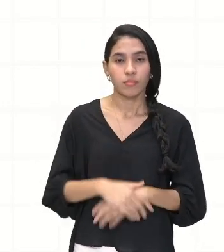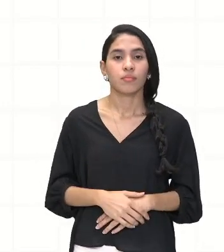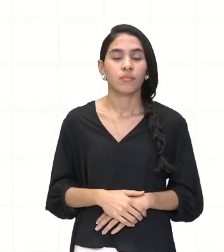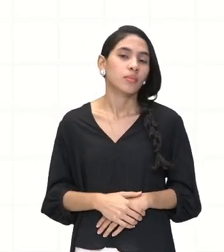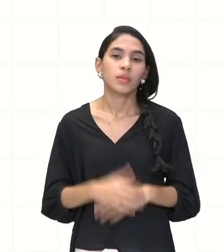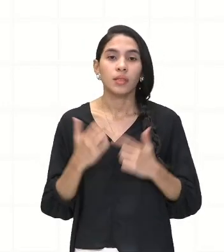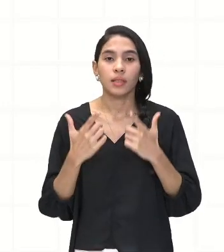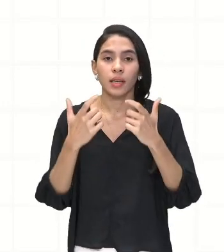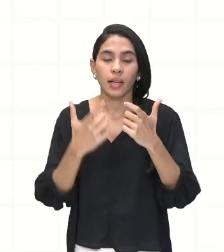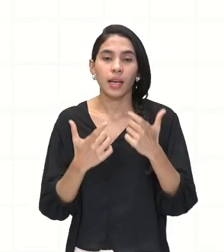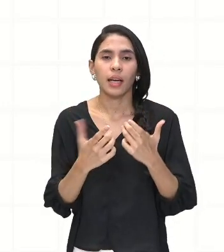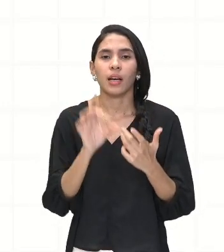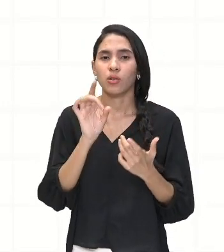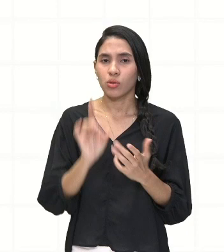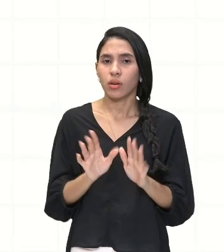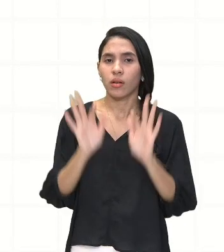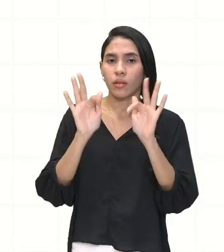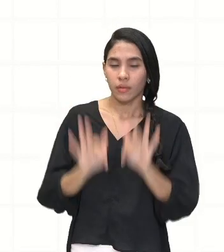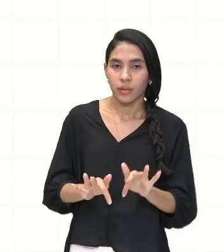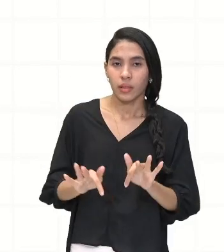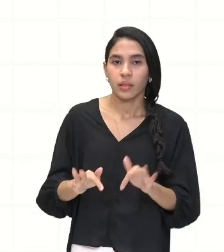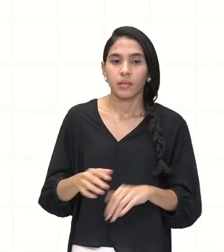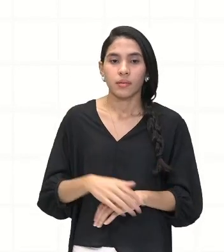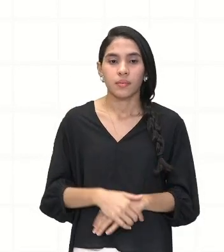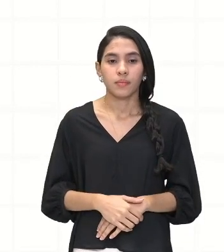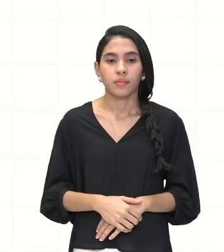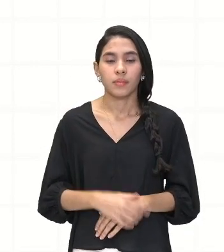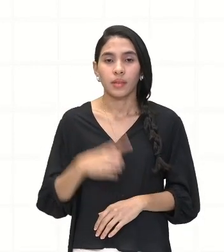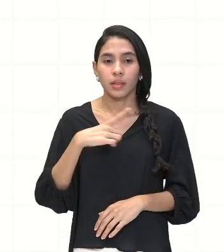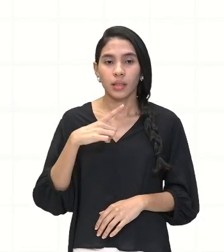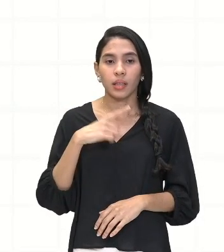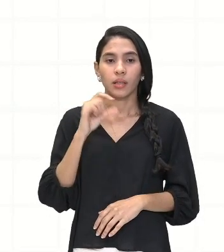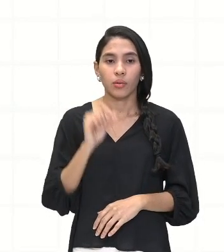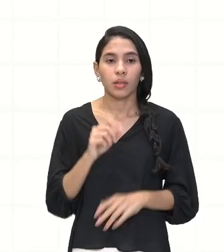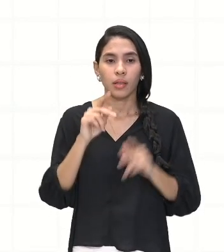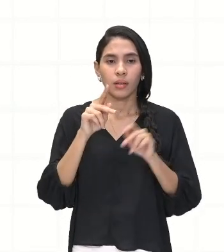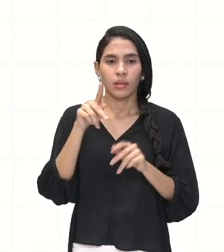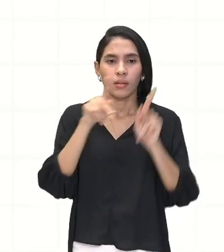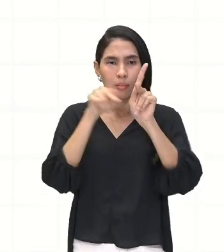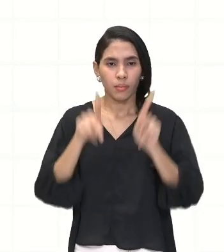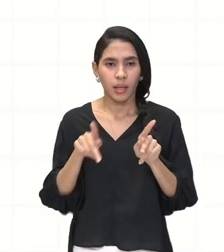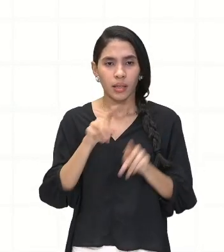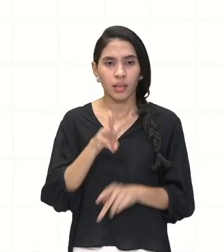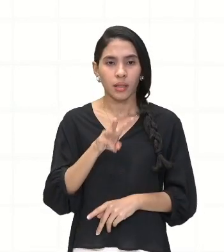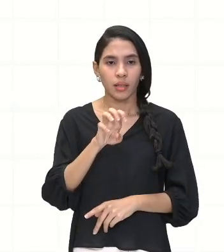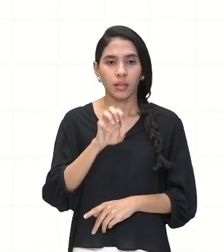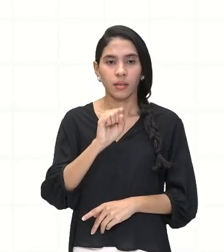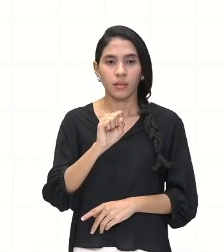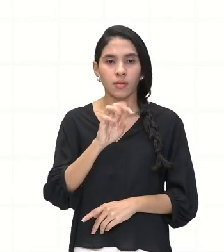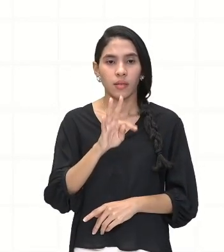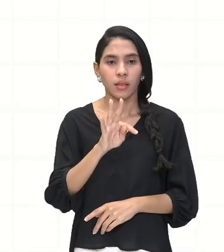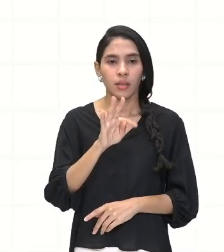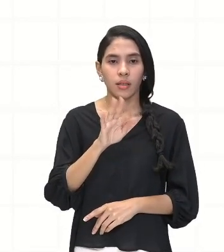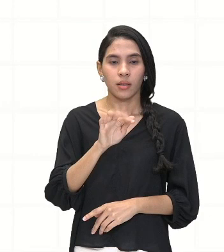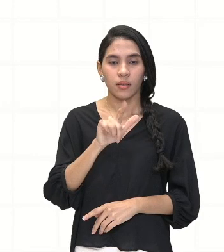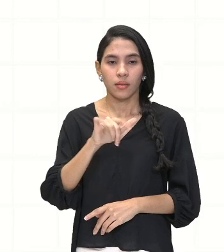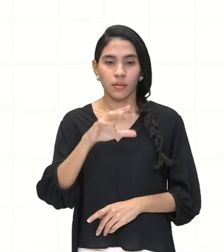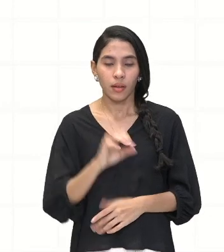só vai ter fim com a paz de Westfália, o Acordo de Westfália, assinado em